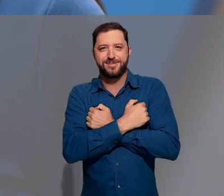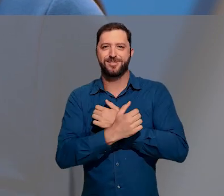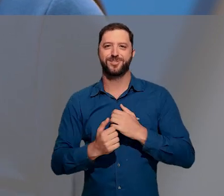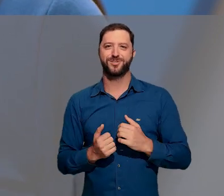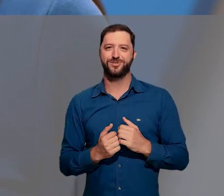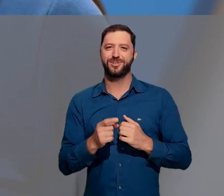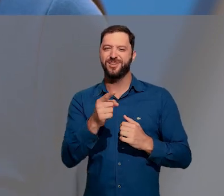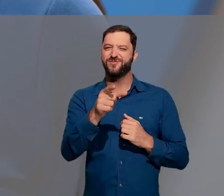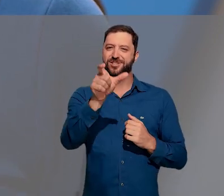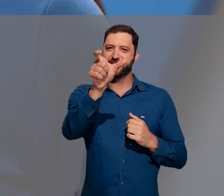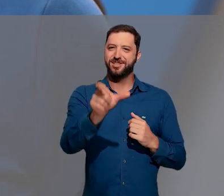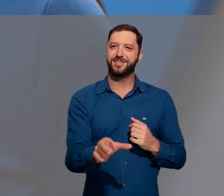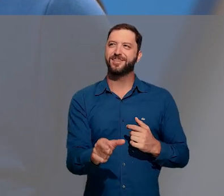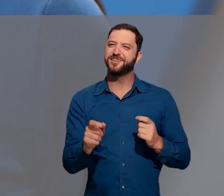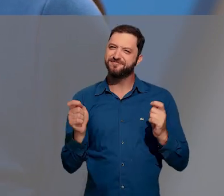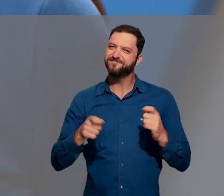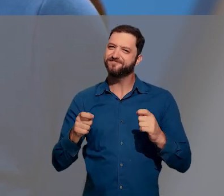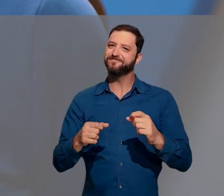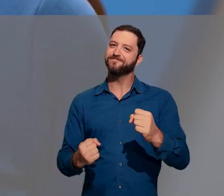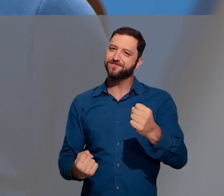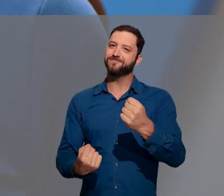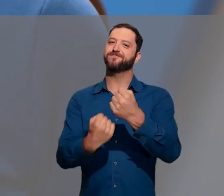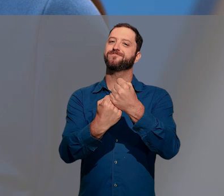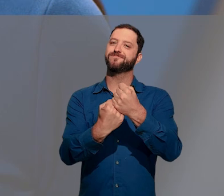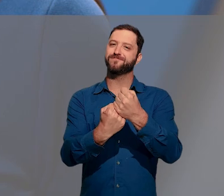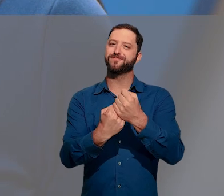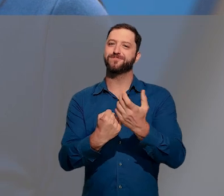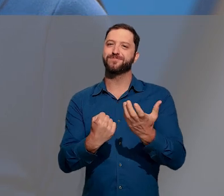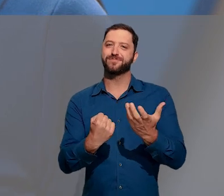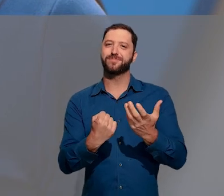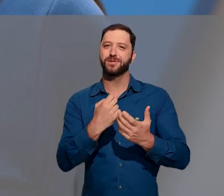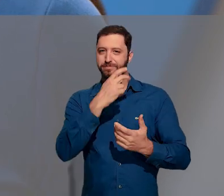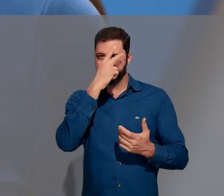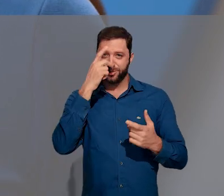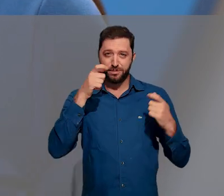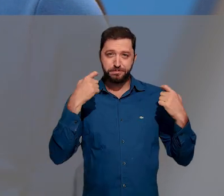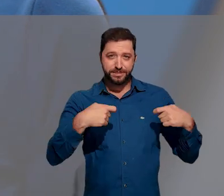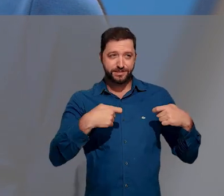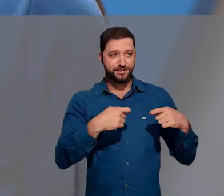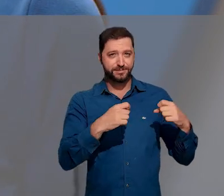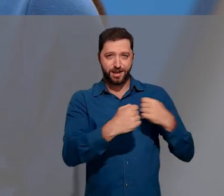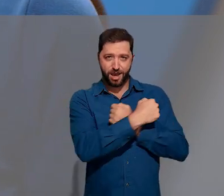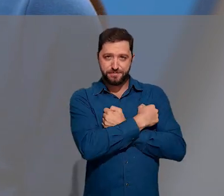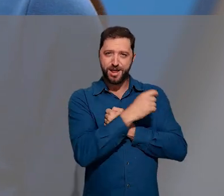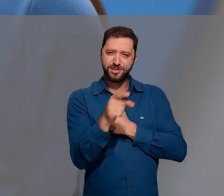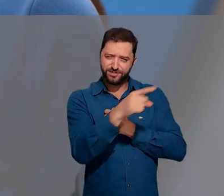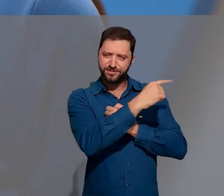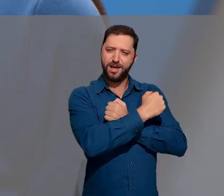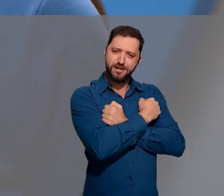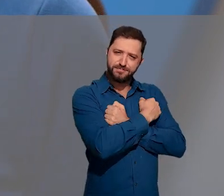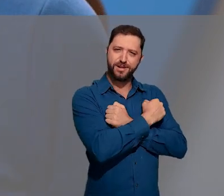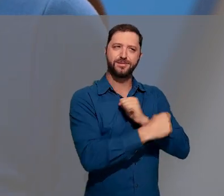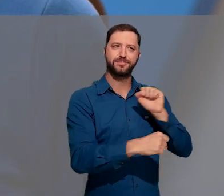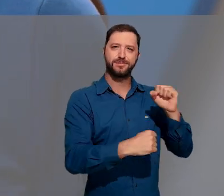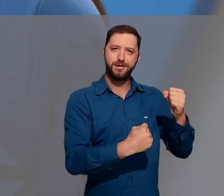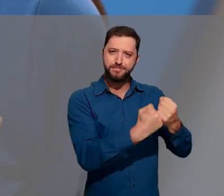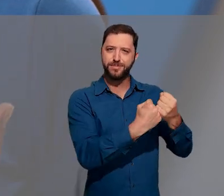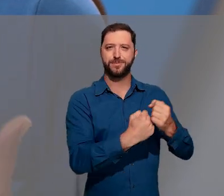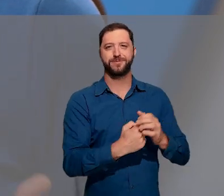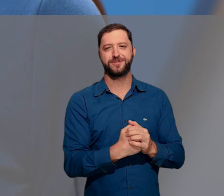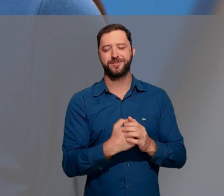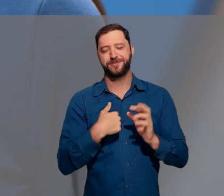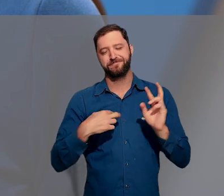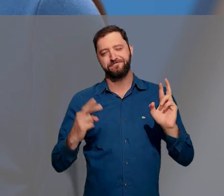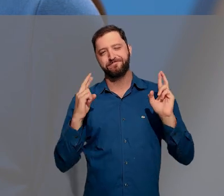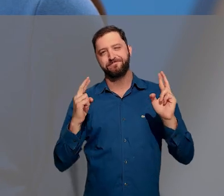um abraço e você também vai poder contribuir com alguém que de repente precisa de um abraço de mãe. Eu queria desejar